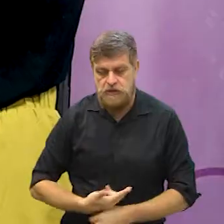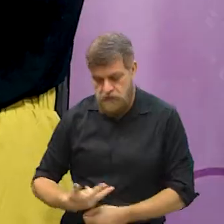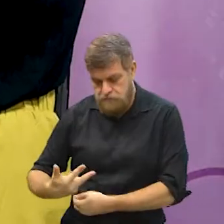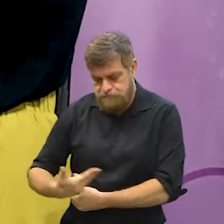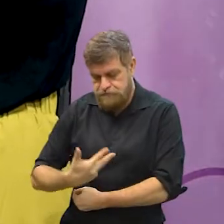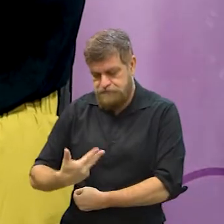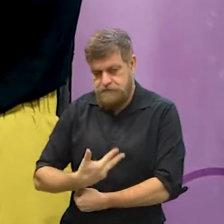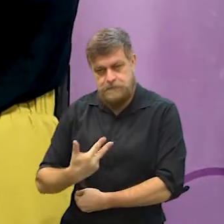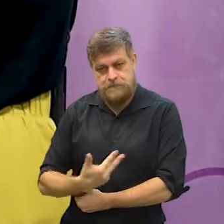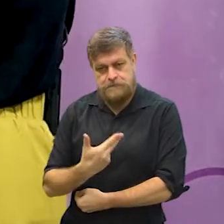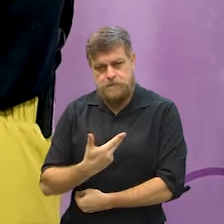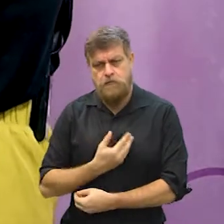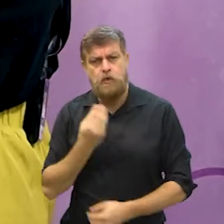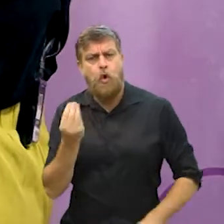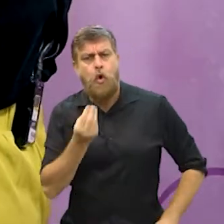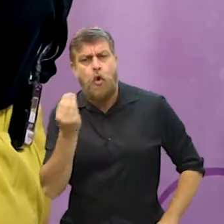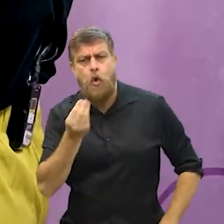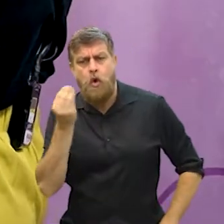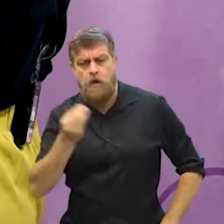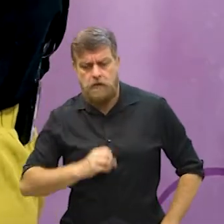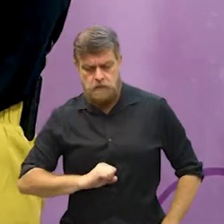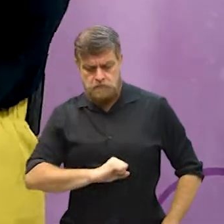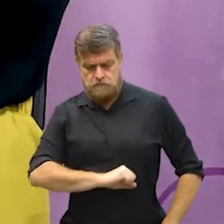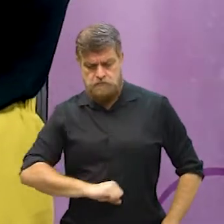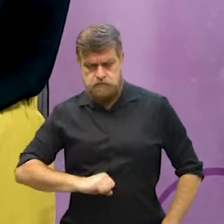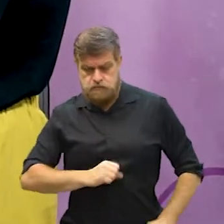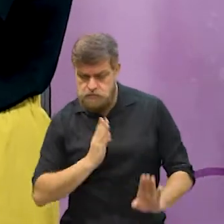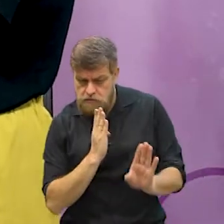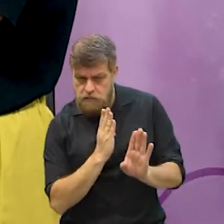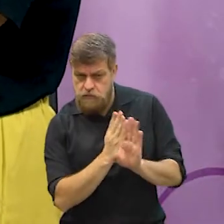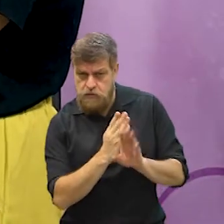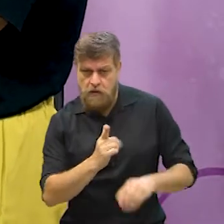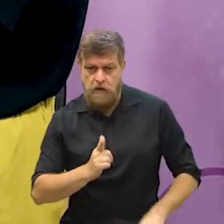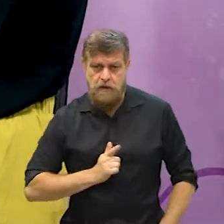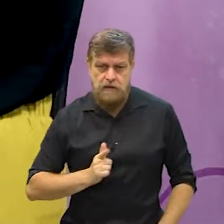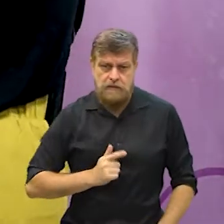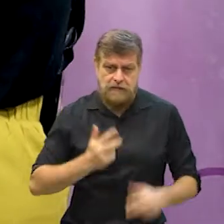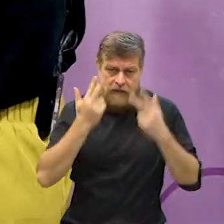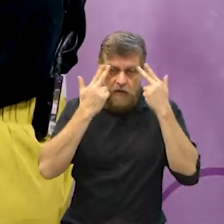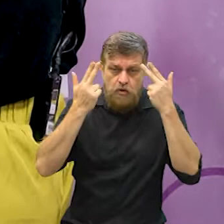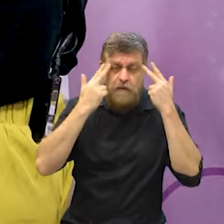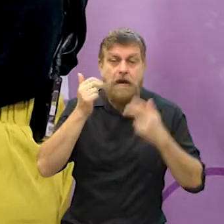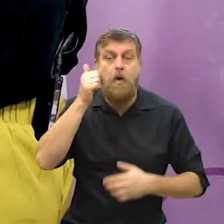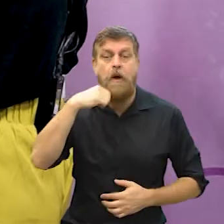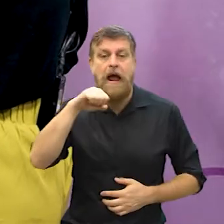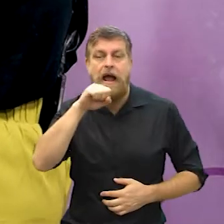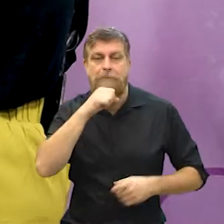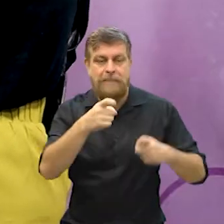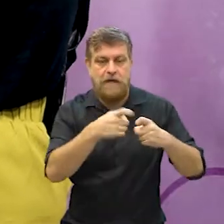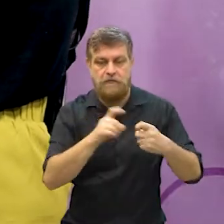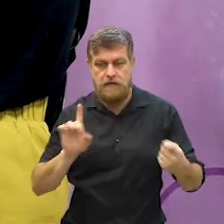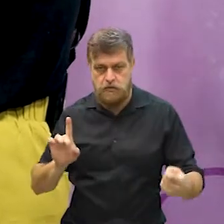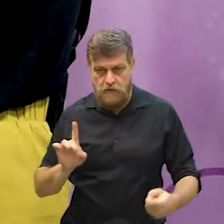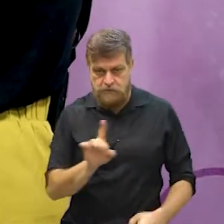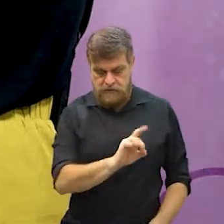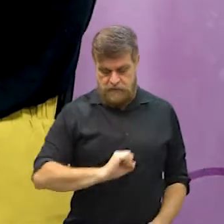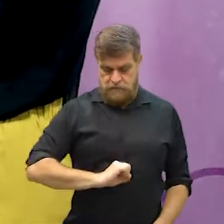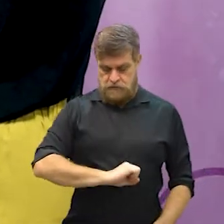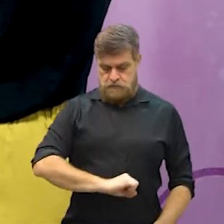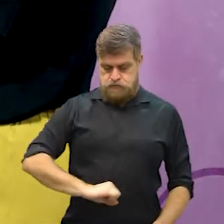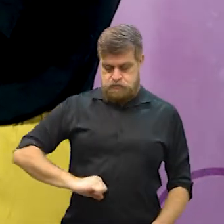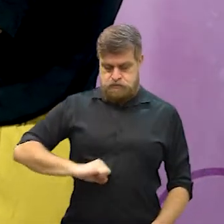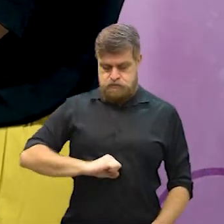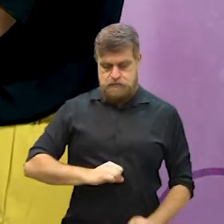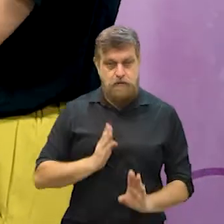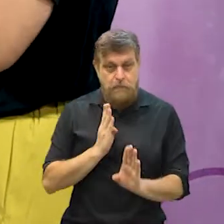criança. Eu tenho que perguntar para o senhor como que é feito o diagnóstico? É por meio do ultrassom normal que a mamãe faz? É feito o